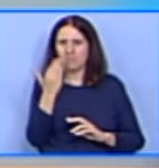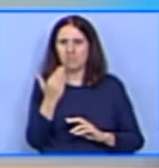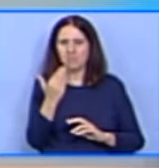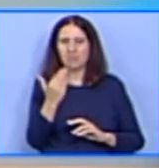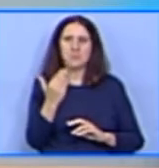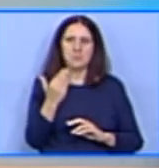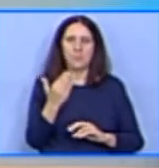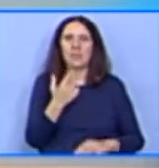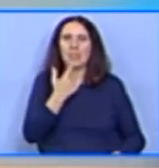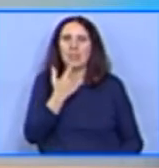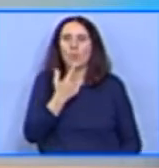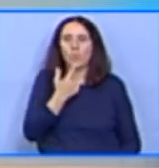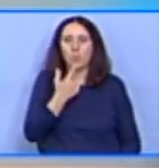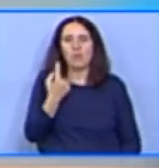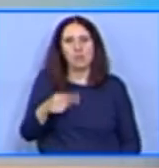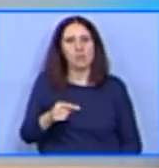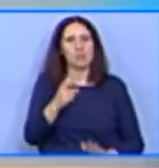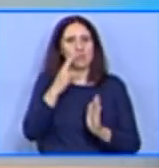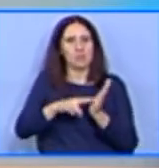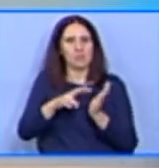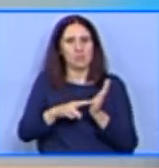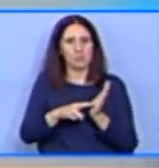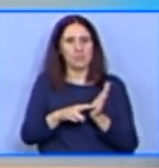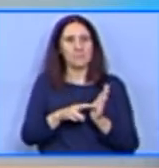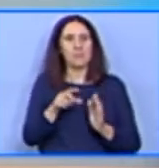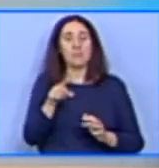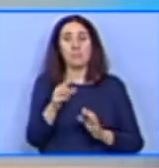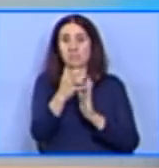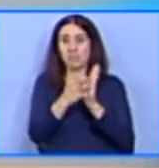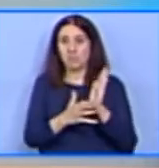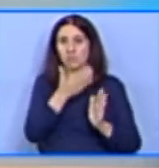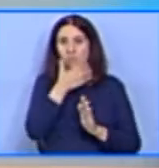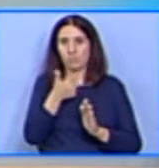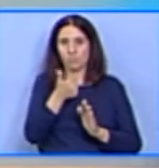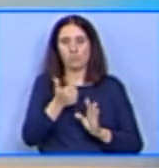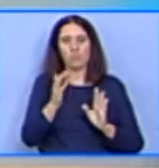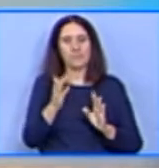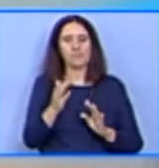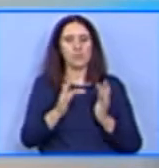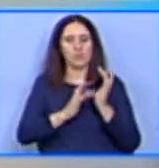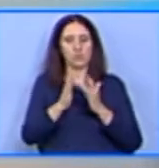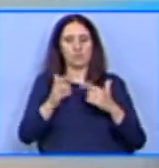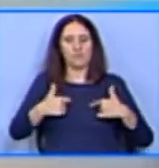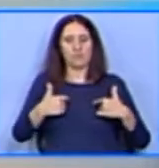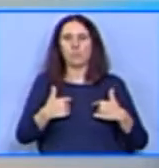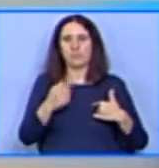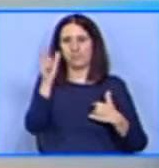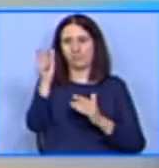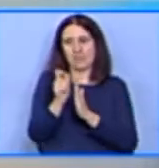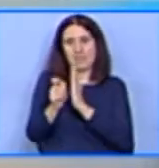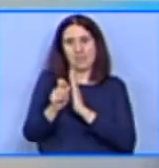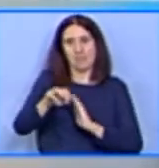precisar de muitas chaves de leitura, mas é um texto muito bonito porque o próprio Jesus, melhor dizendo, o próprio Mateus faz